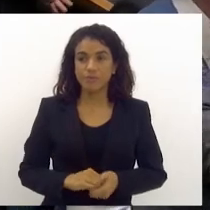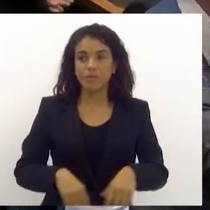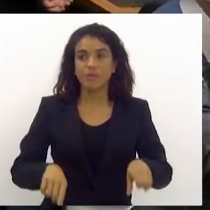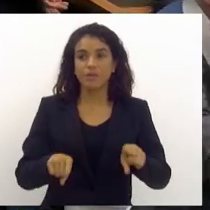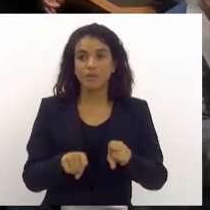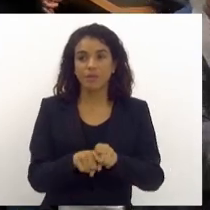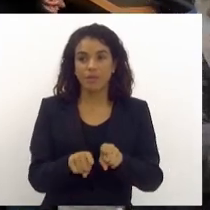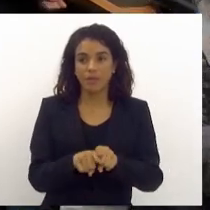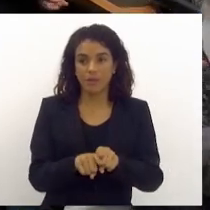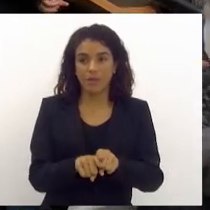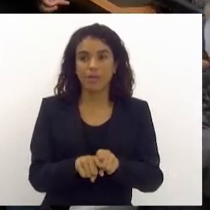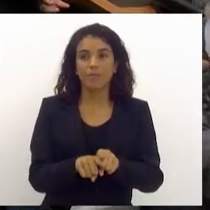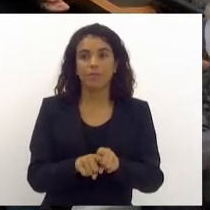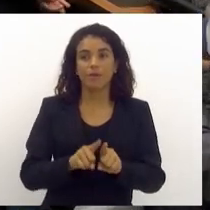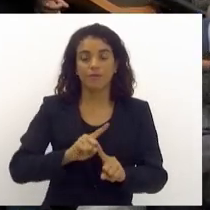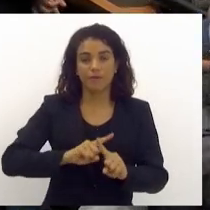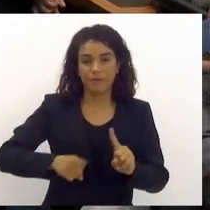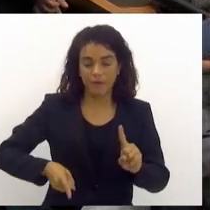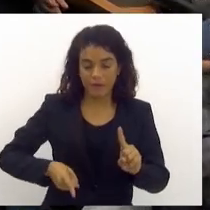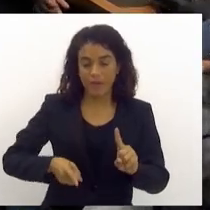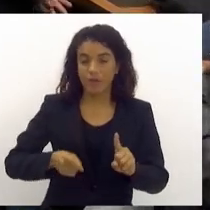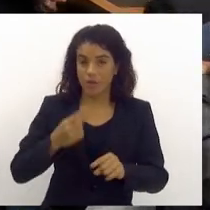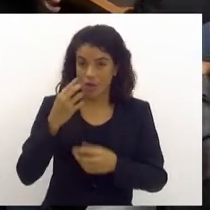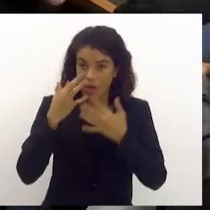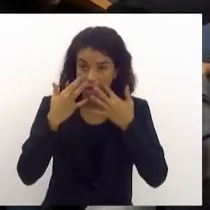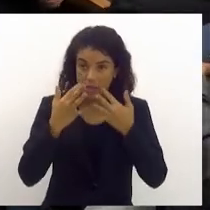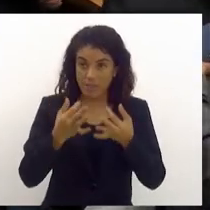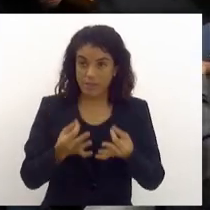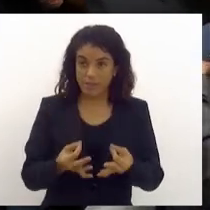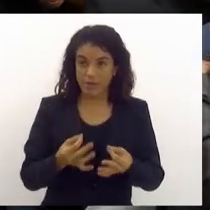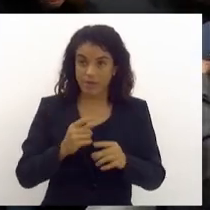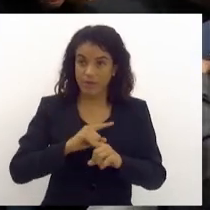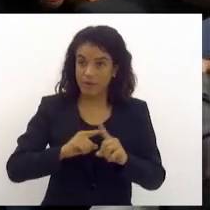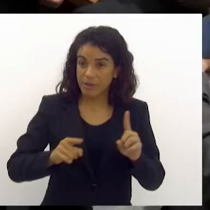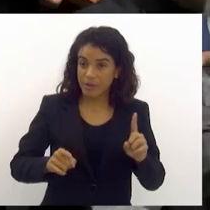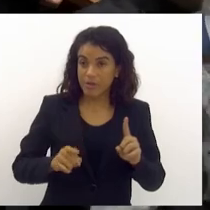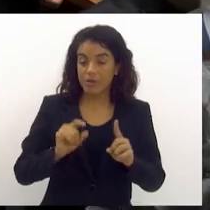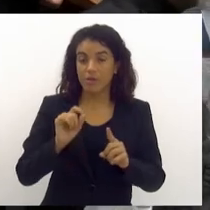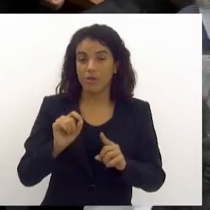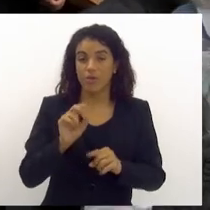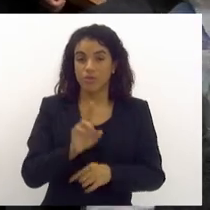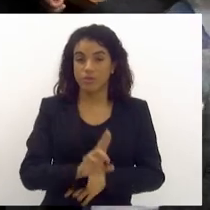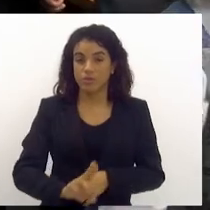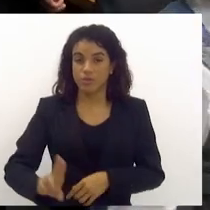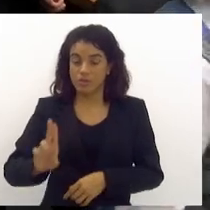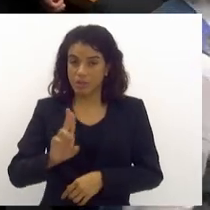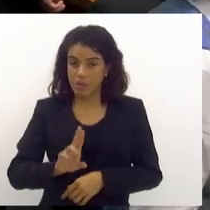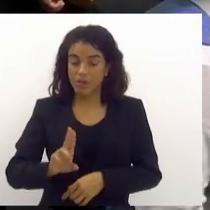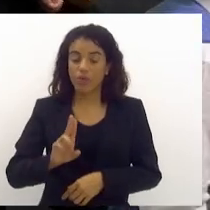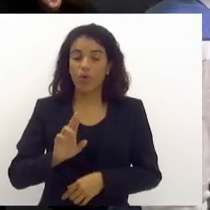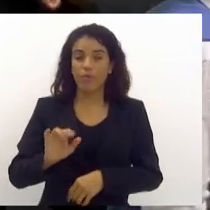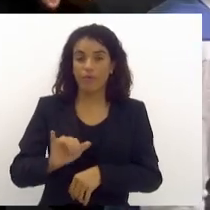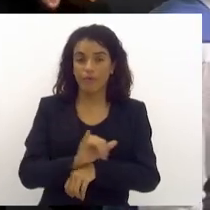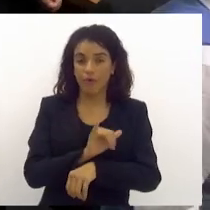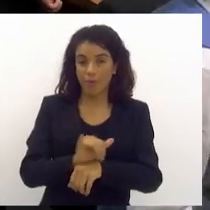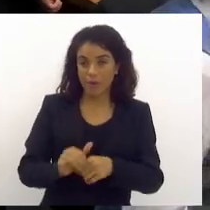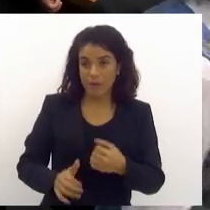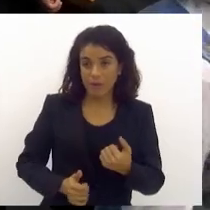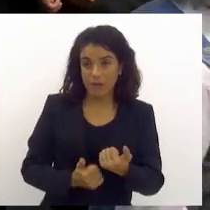como fica vedado, presta atenção, ser utilizado como forma de